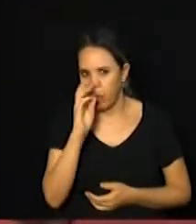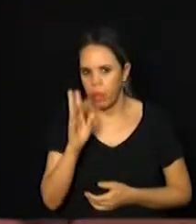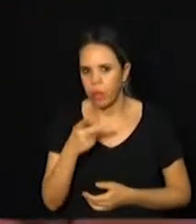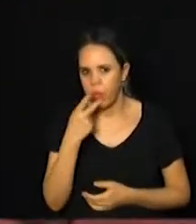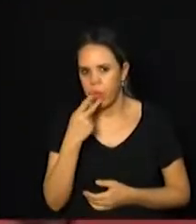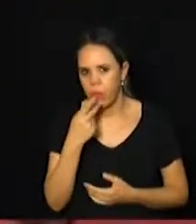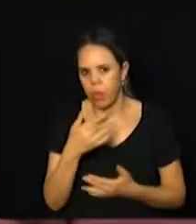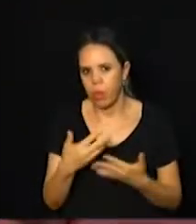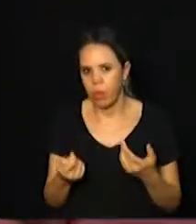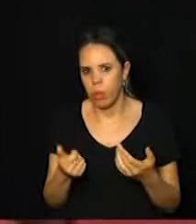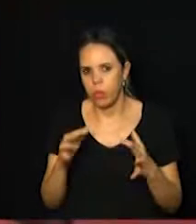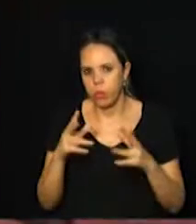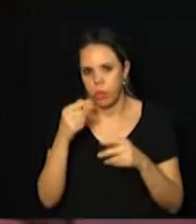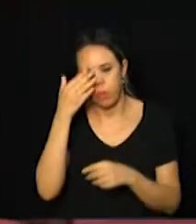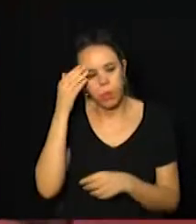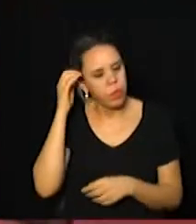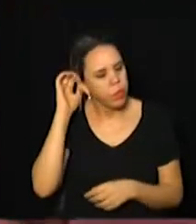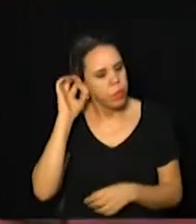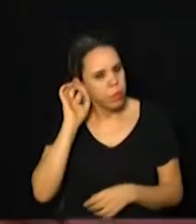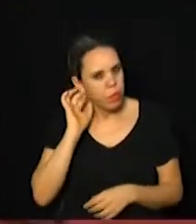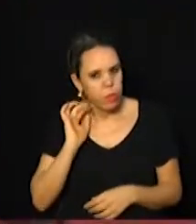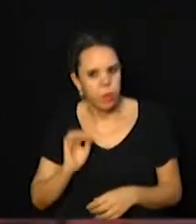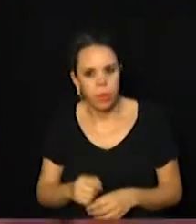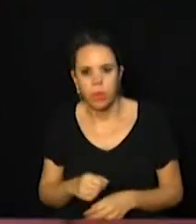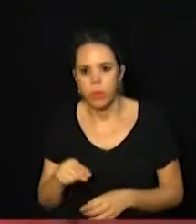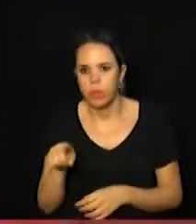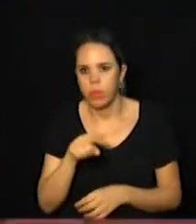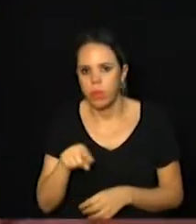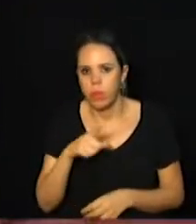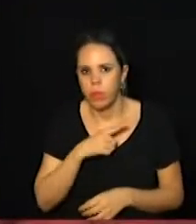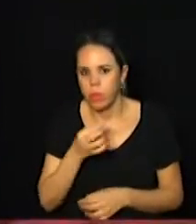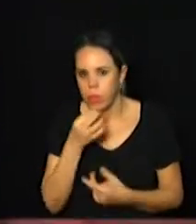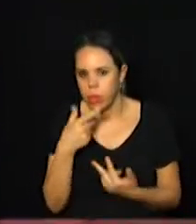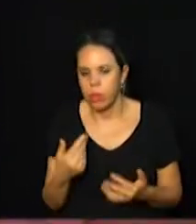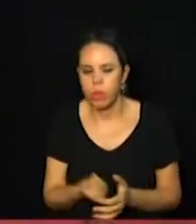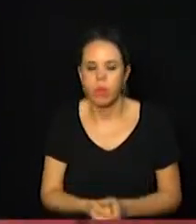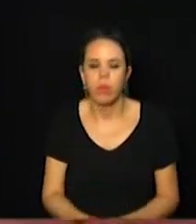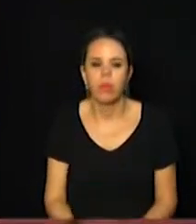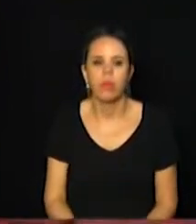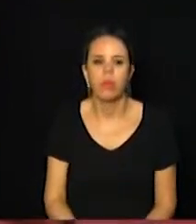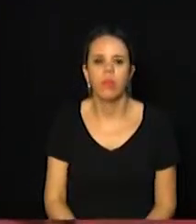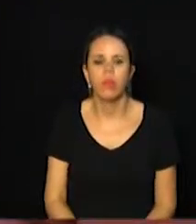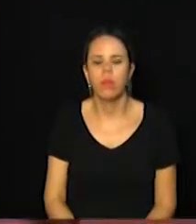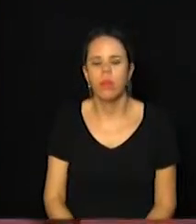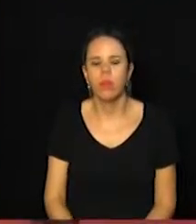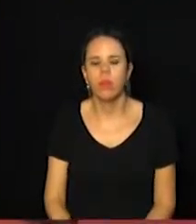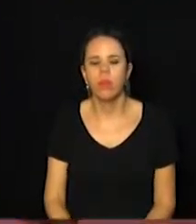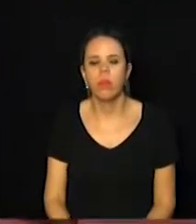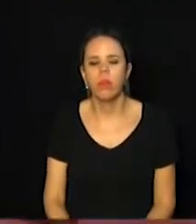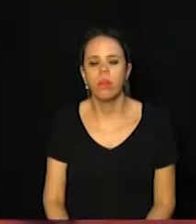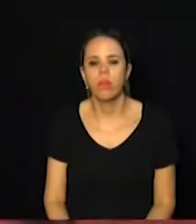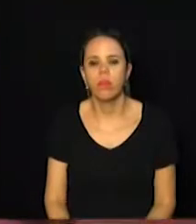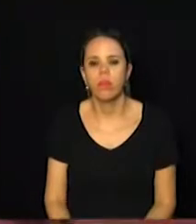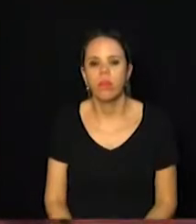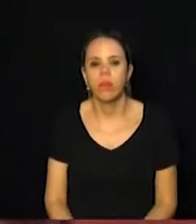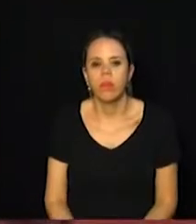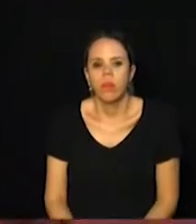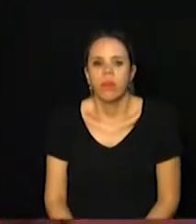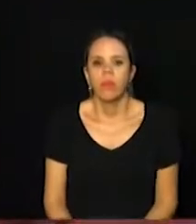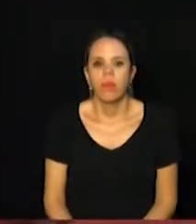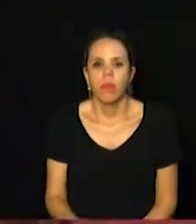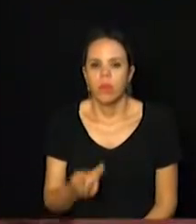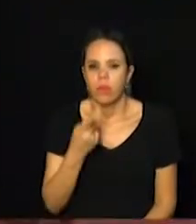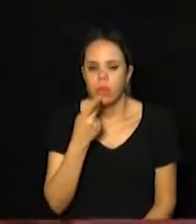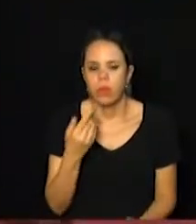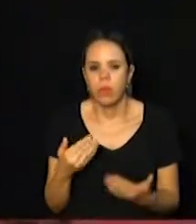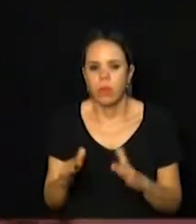foi falado banho quase tudo mas se o senhor estiver mais alguma é uma palavra para dar